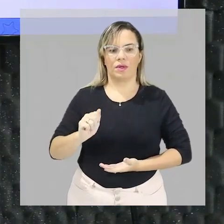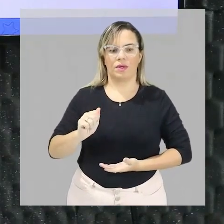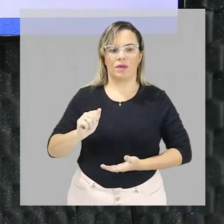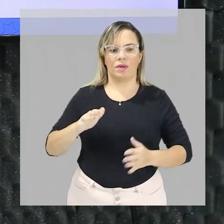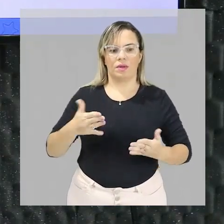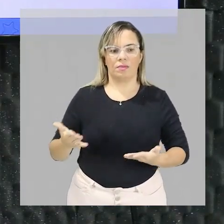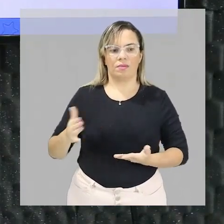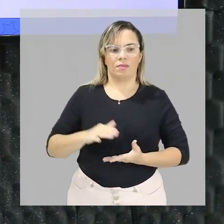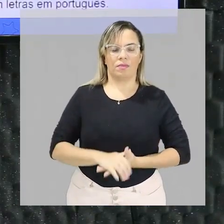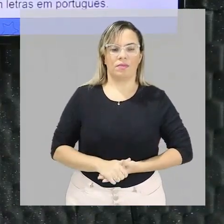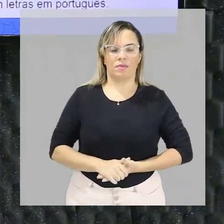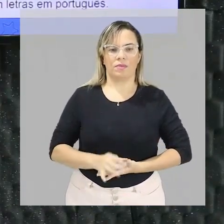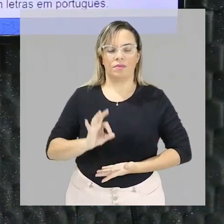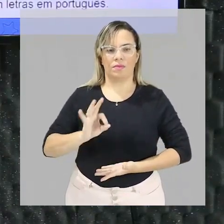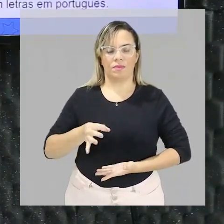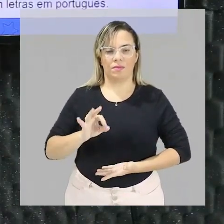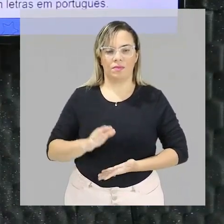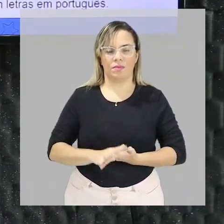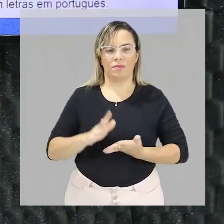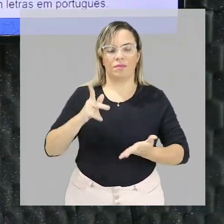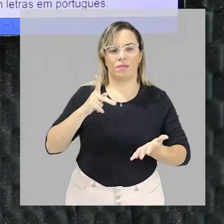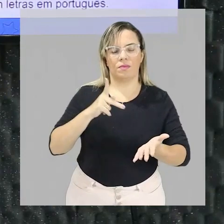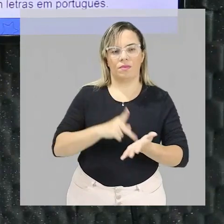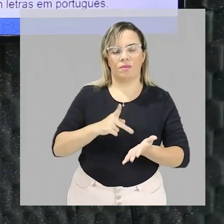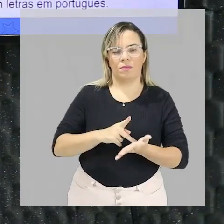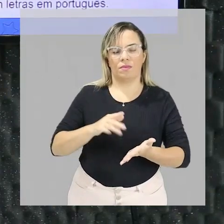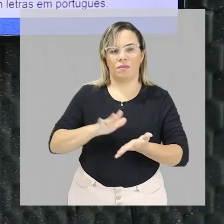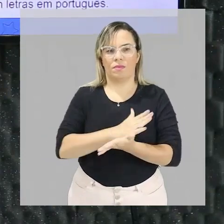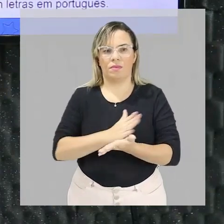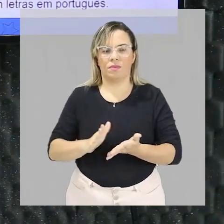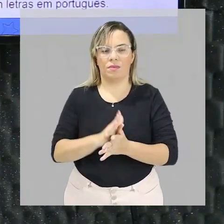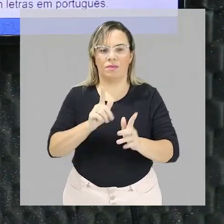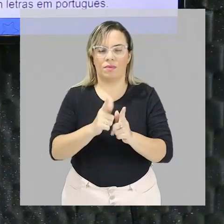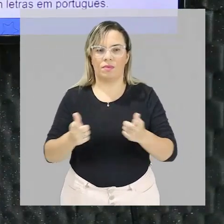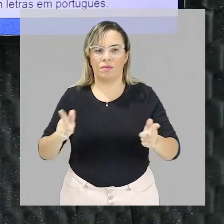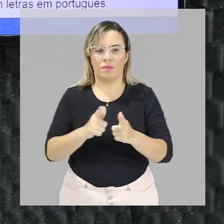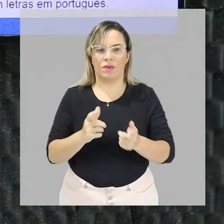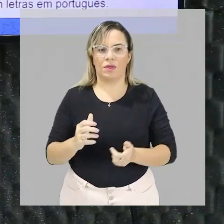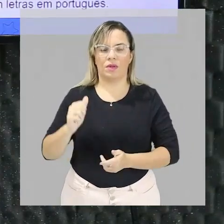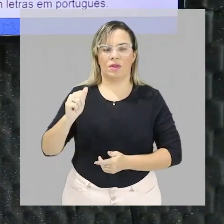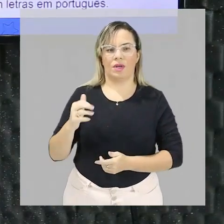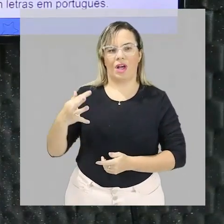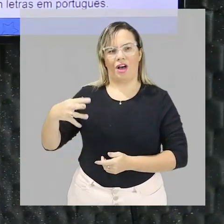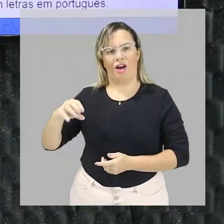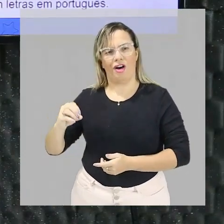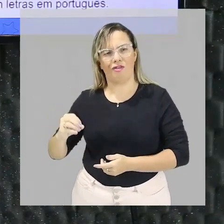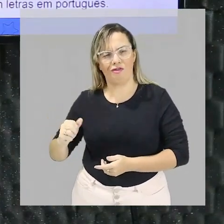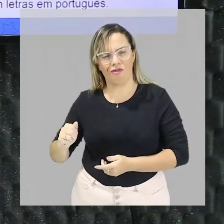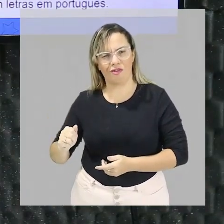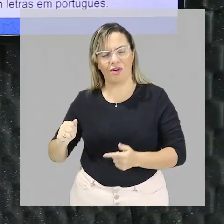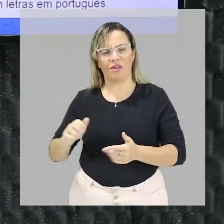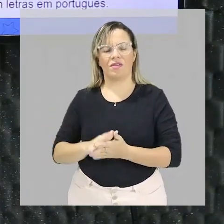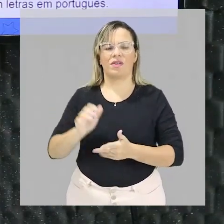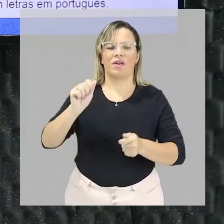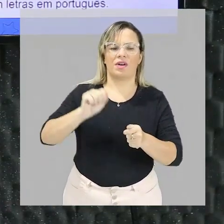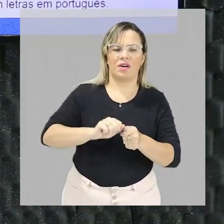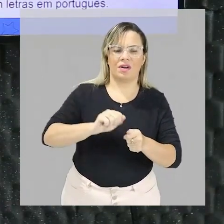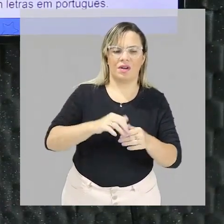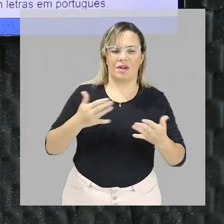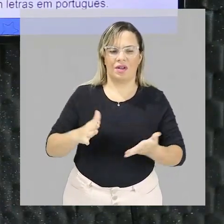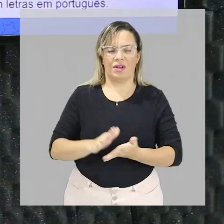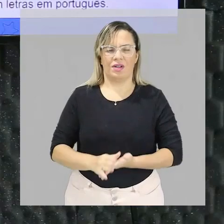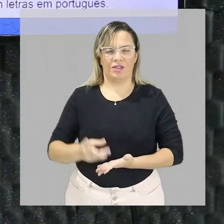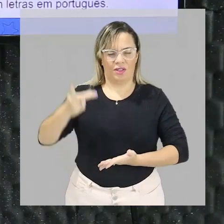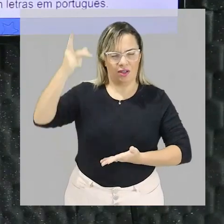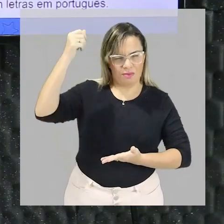O brega, certo? Que, na verdade, algumas músicas cafonas até faziam, né? Que é o que nós chamávamos de brega